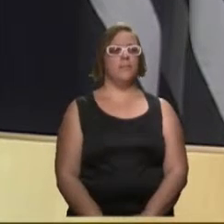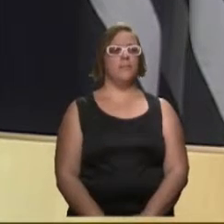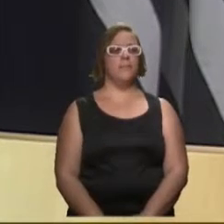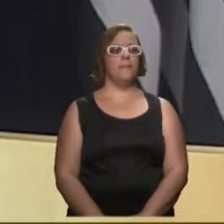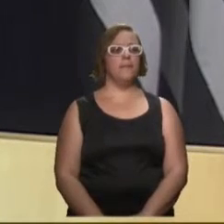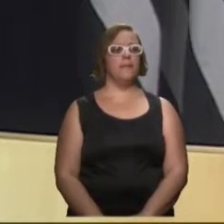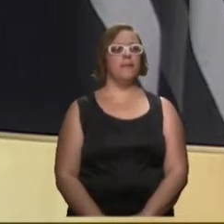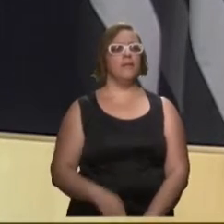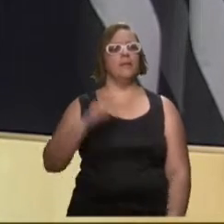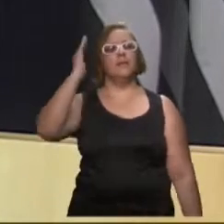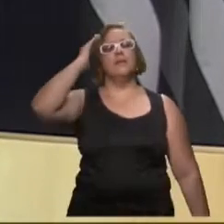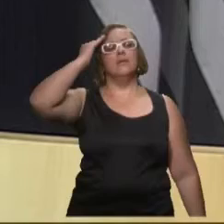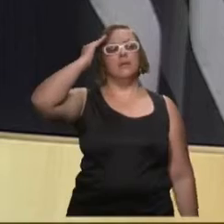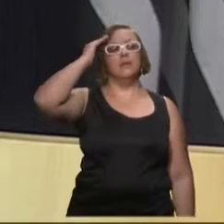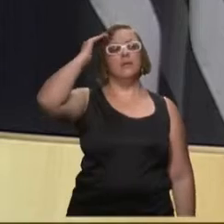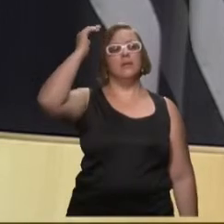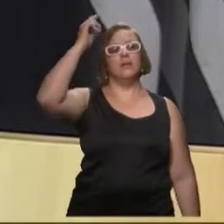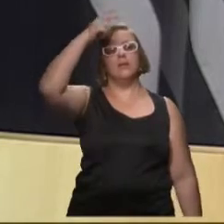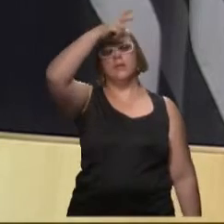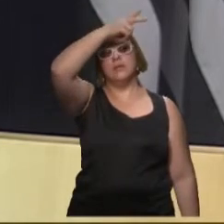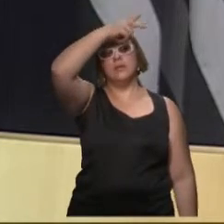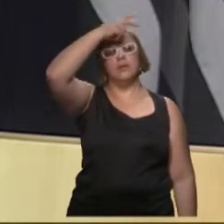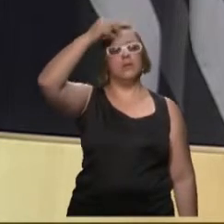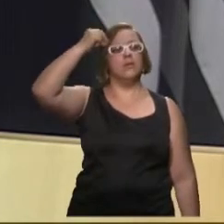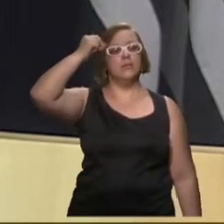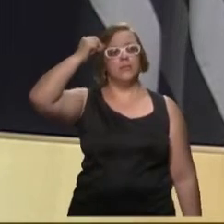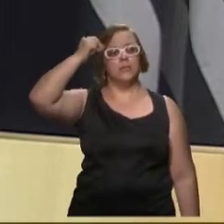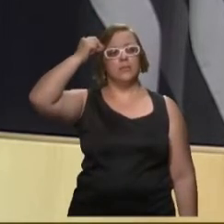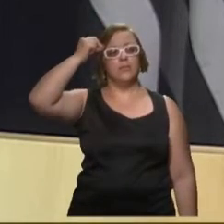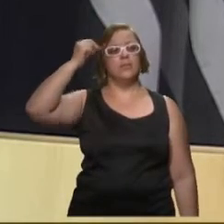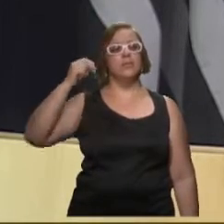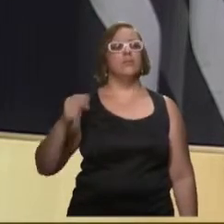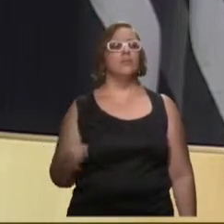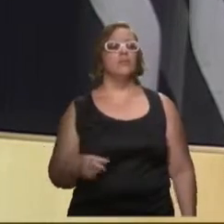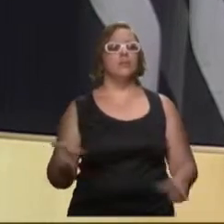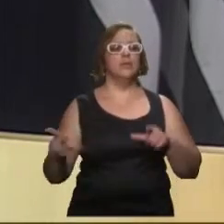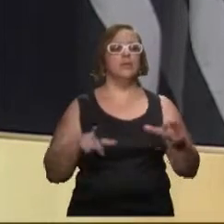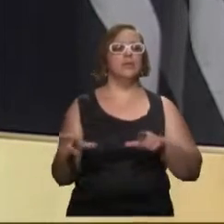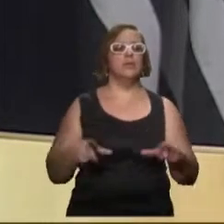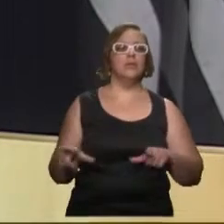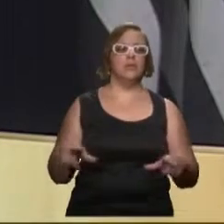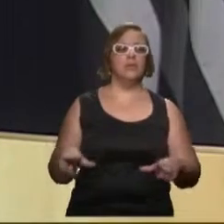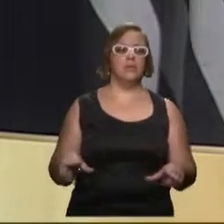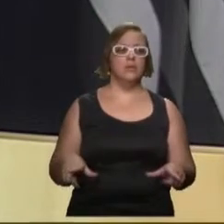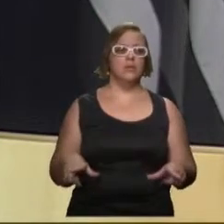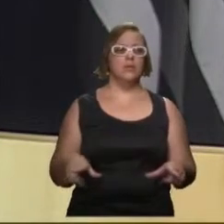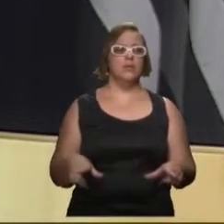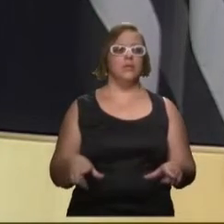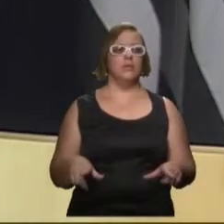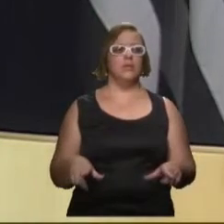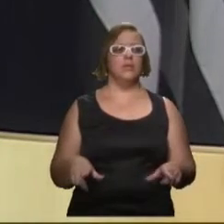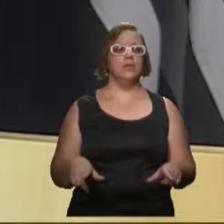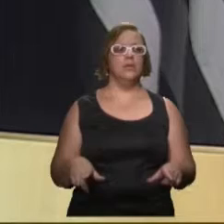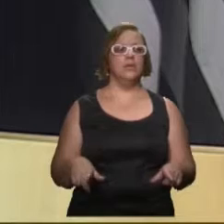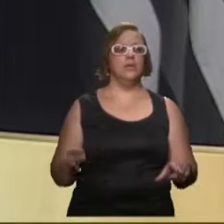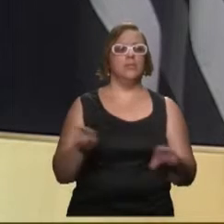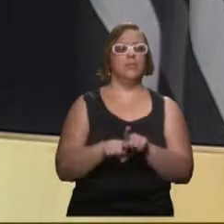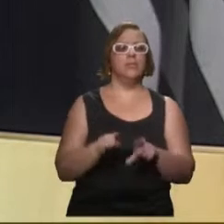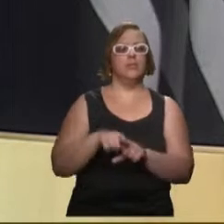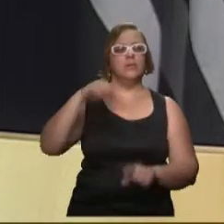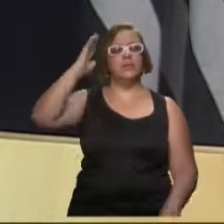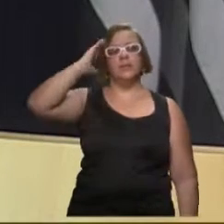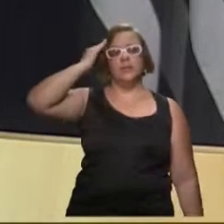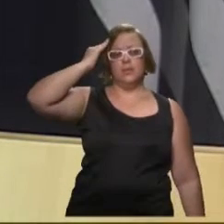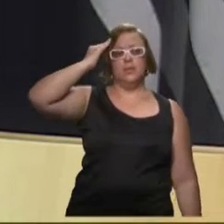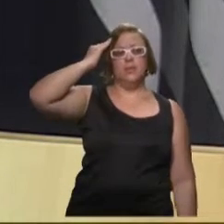Sabemos que o seu prefeito tem feito um trabalho dentro das suas possibilidades, e sabemos também que devido a essa